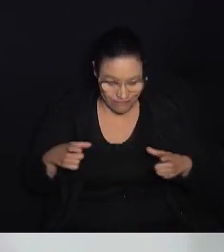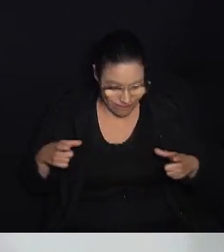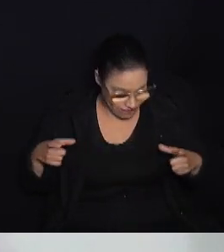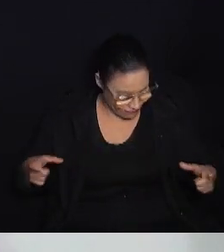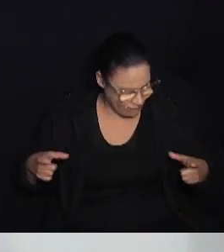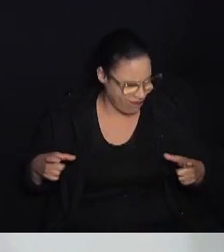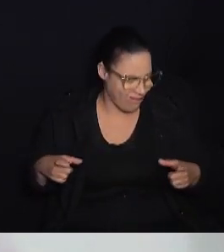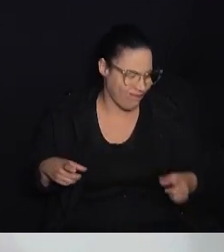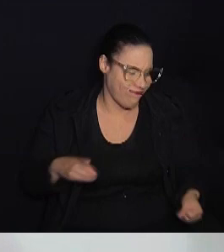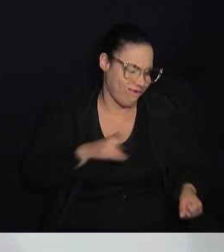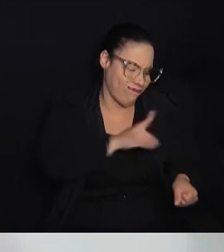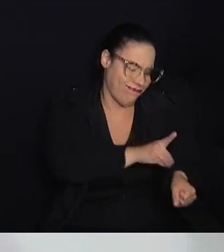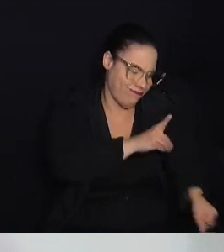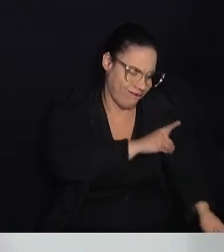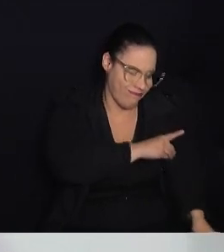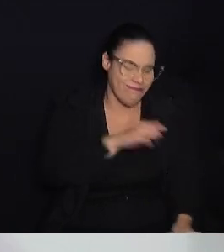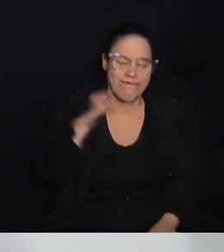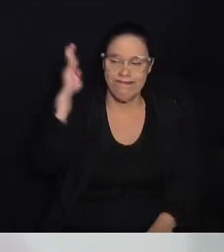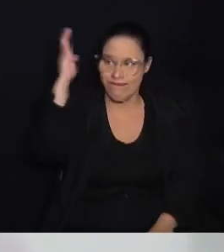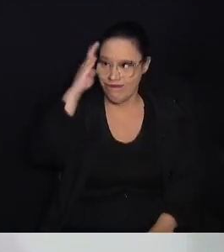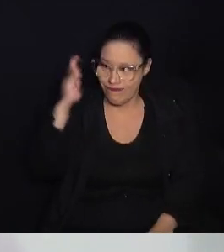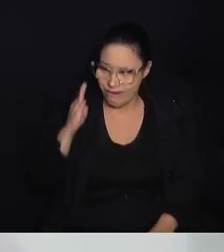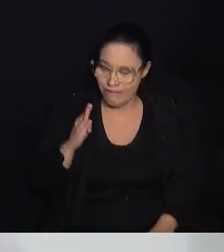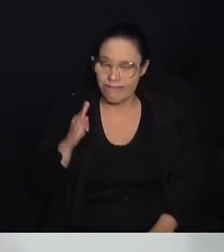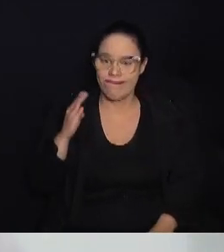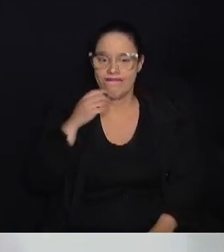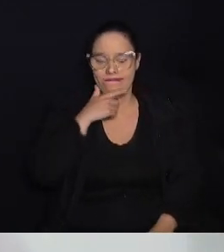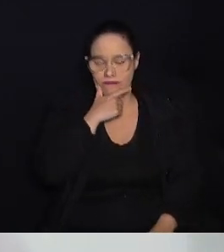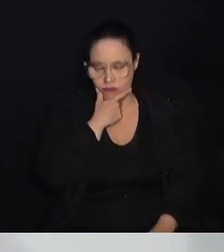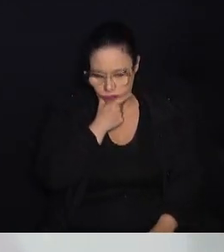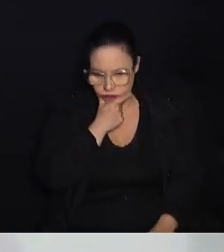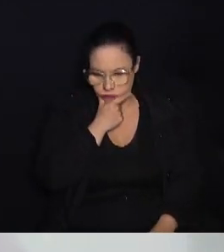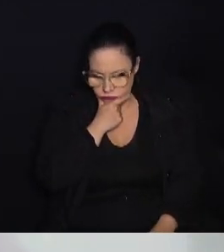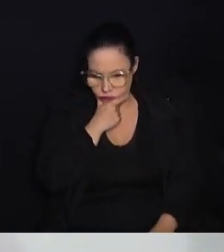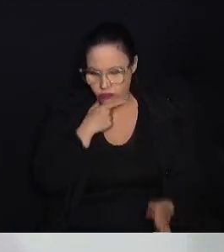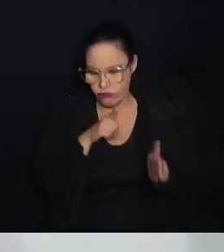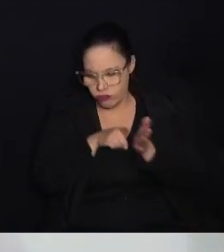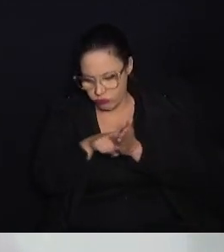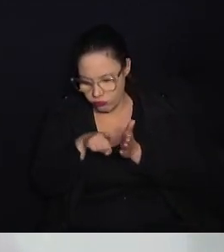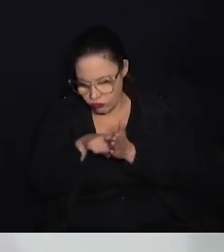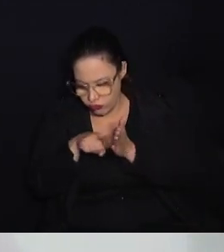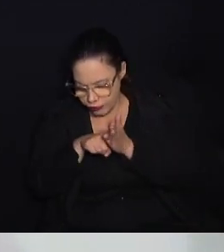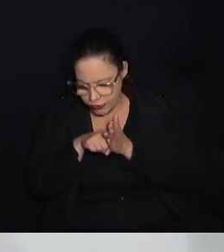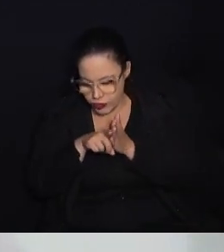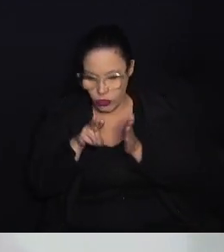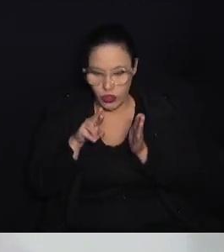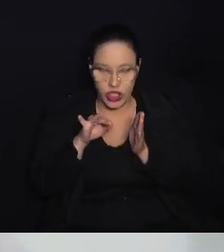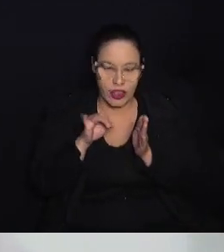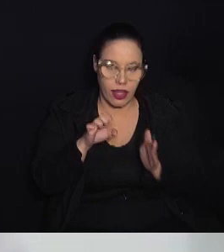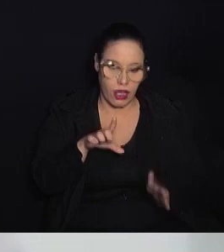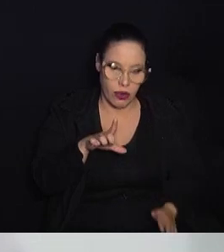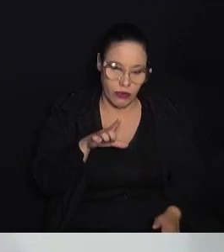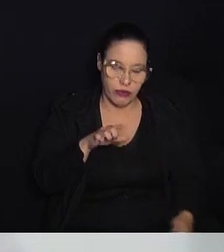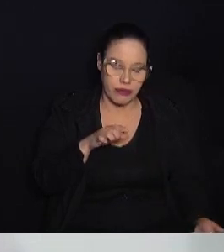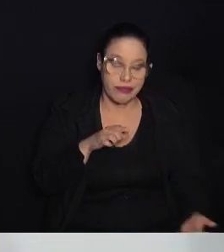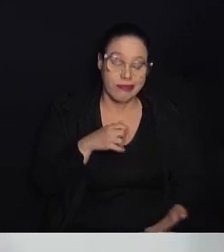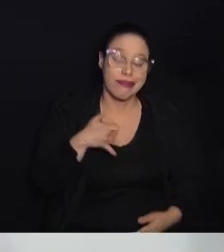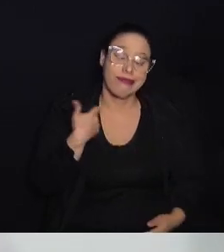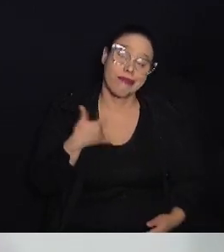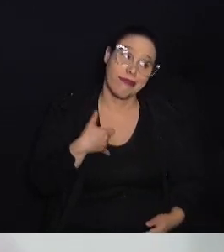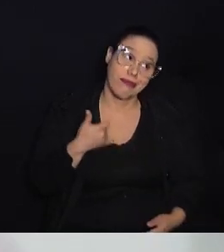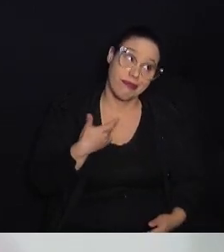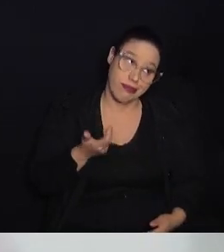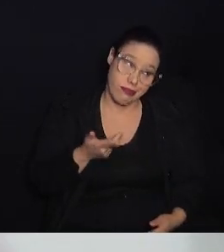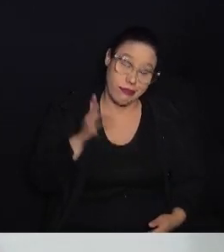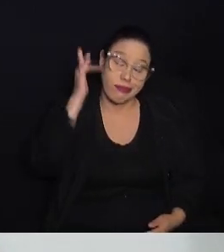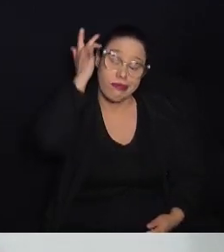número de casos grande, inclusive no Brasil, identificada por estudos como o Vigitel, a partir dessa faixa etária.